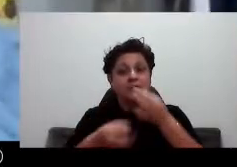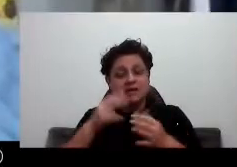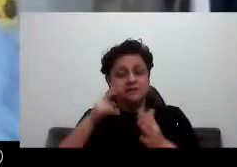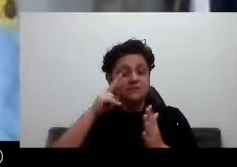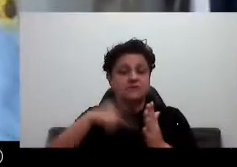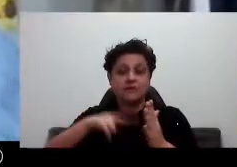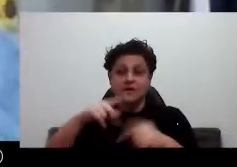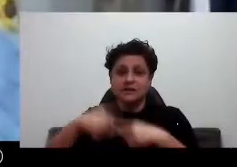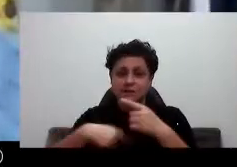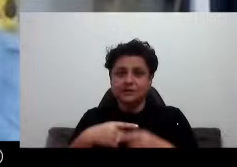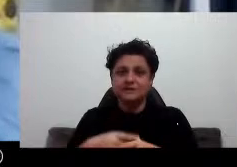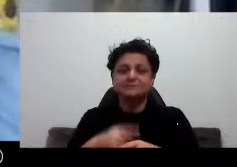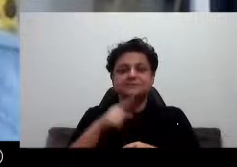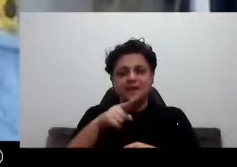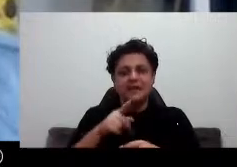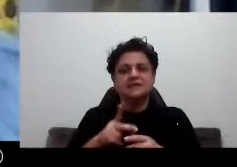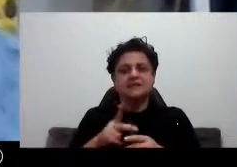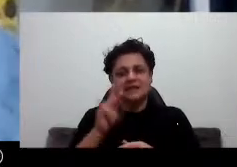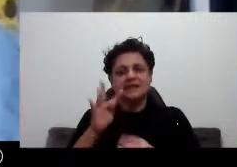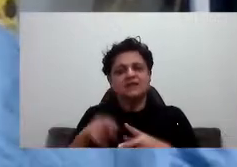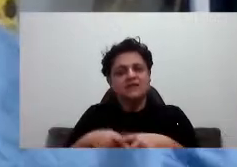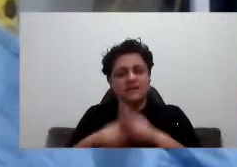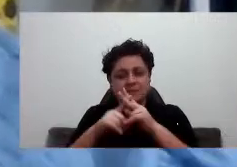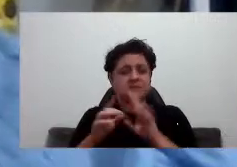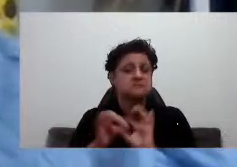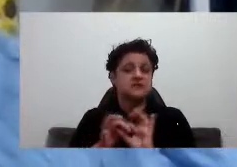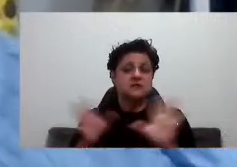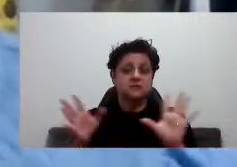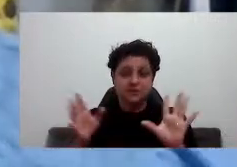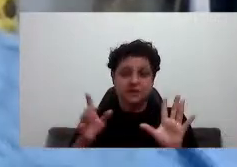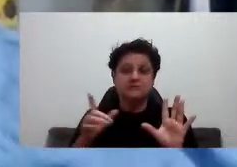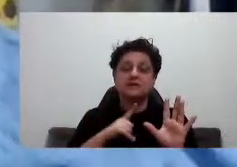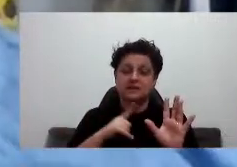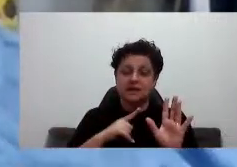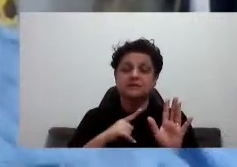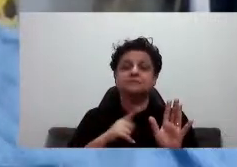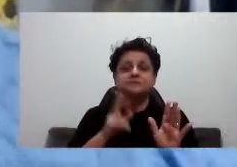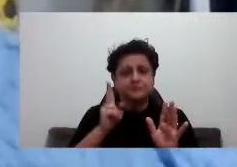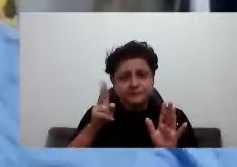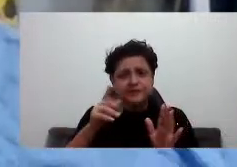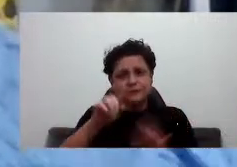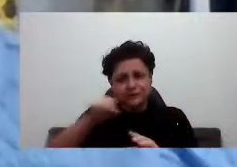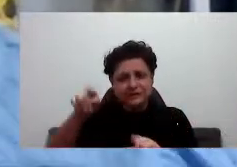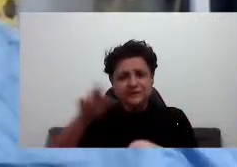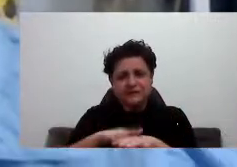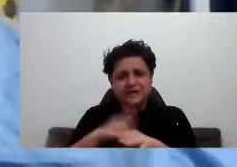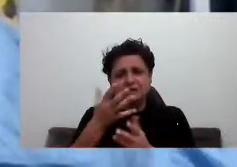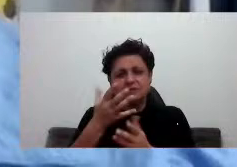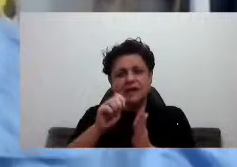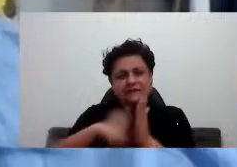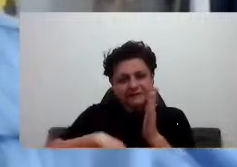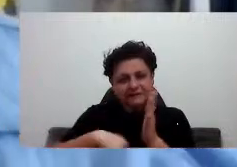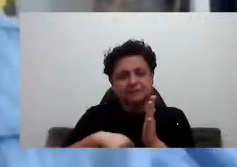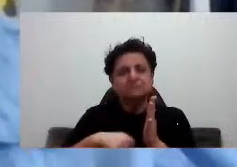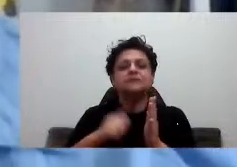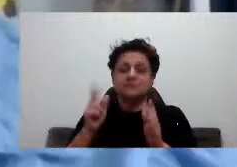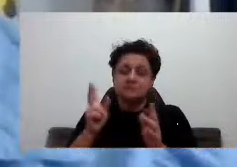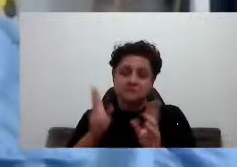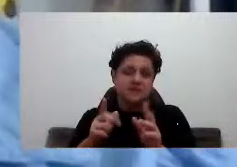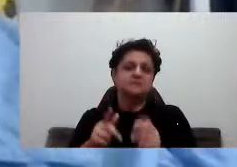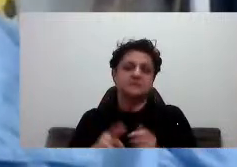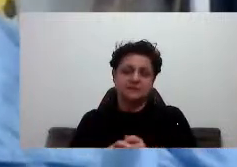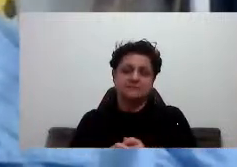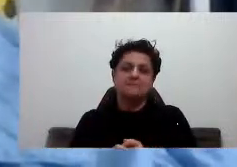Esse toolkit vai estar disponível para download na nossa página, na mesma que vocês fizeram uma inscrição. E